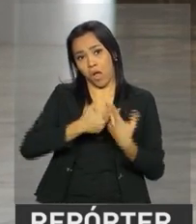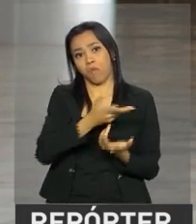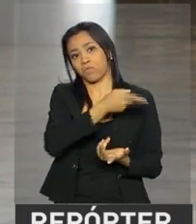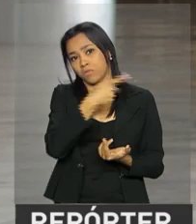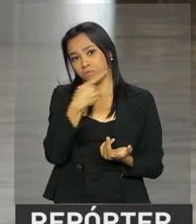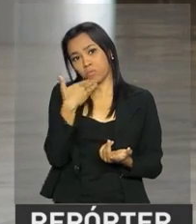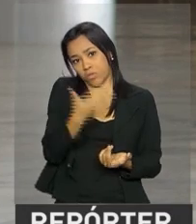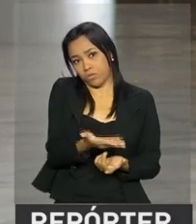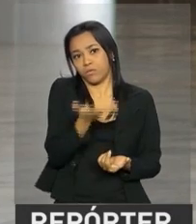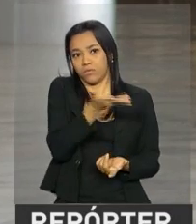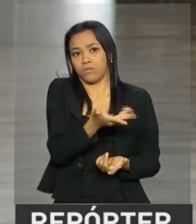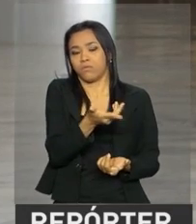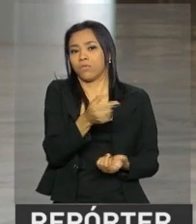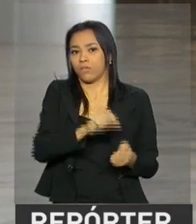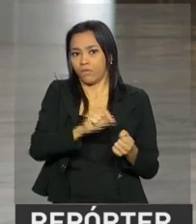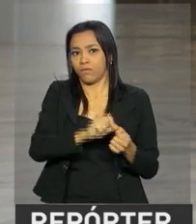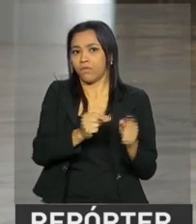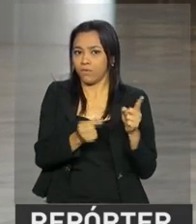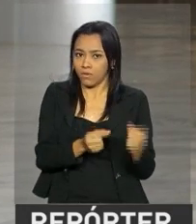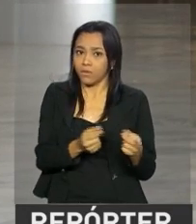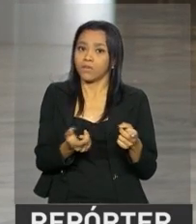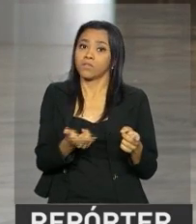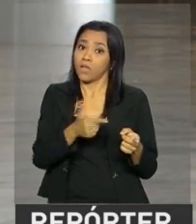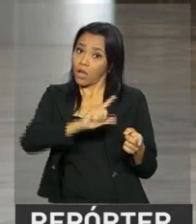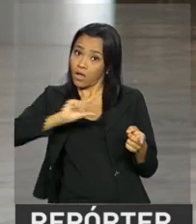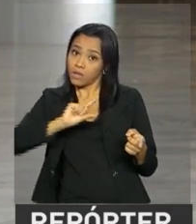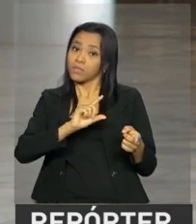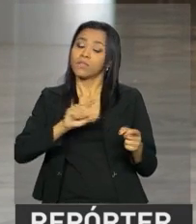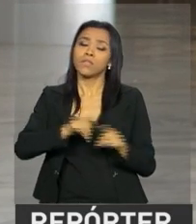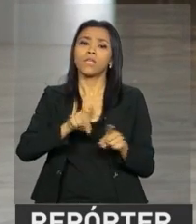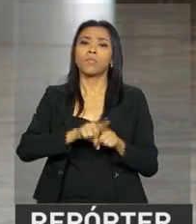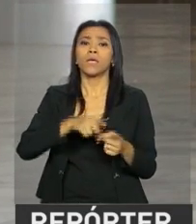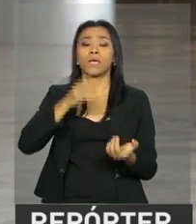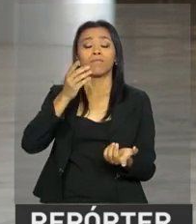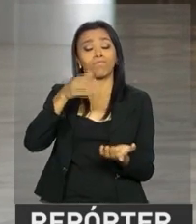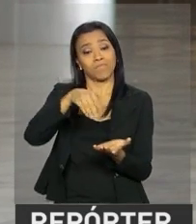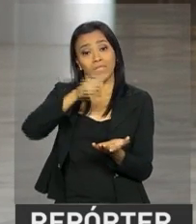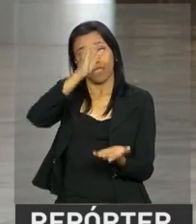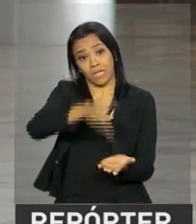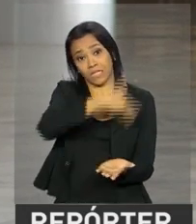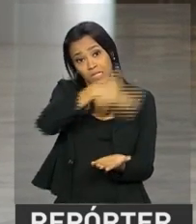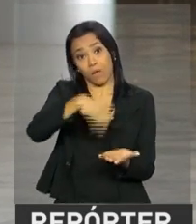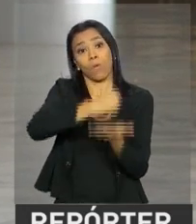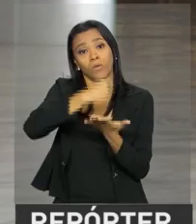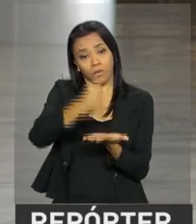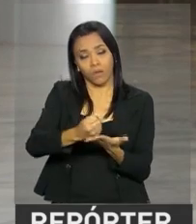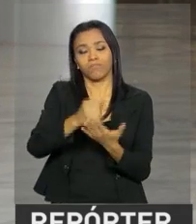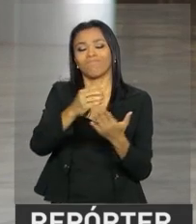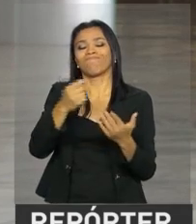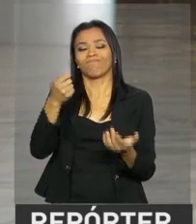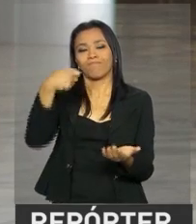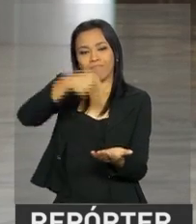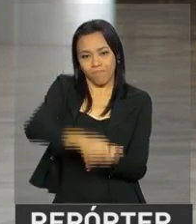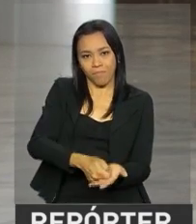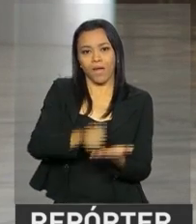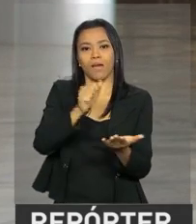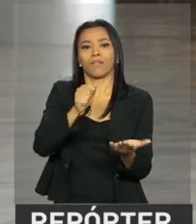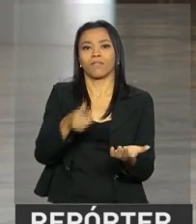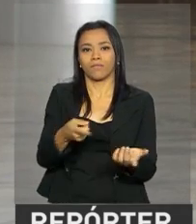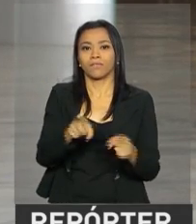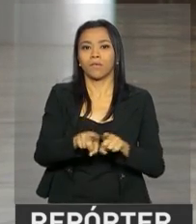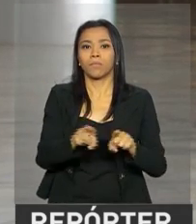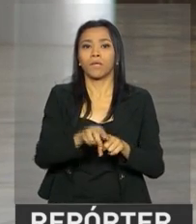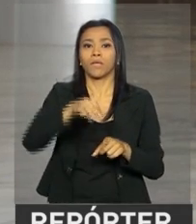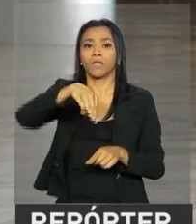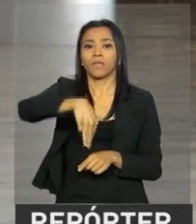que a pessoa fez antes do pedido de cancelamento e multa rescisória caso o contrato tenha sido cancelado com menos de 12 meses.